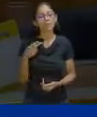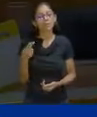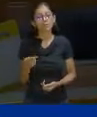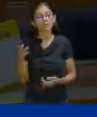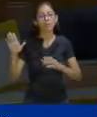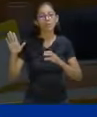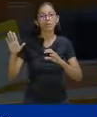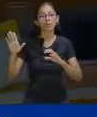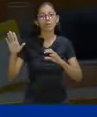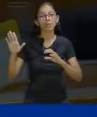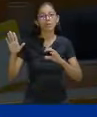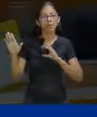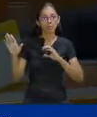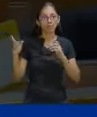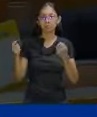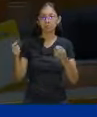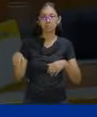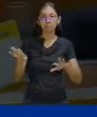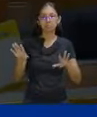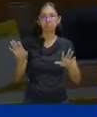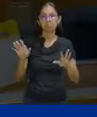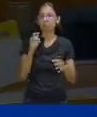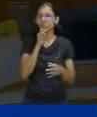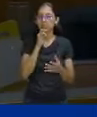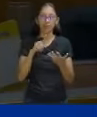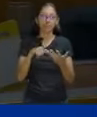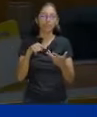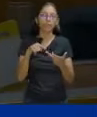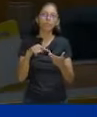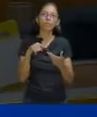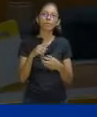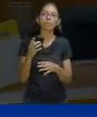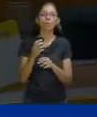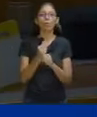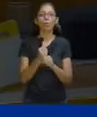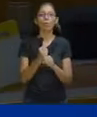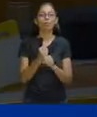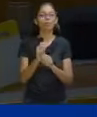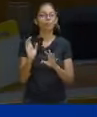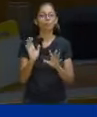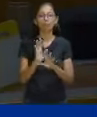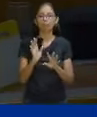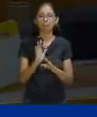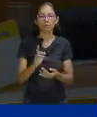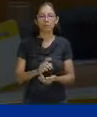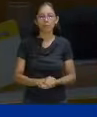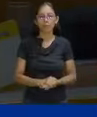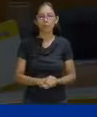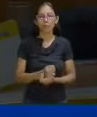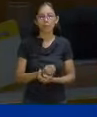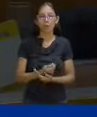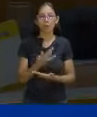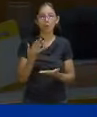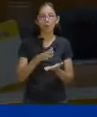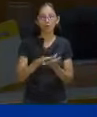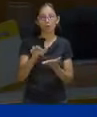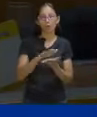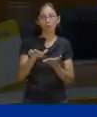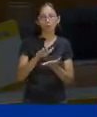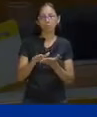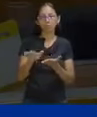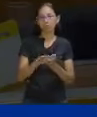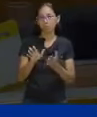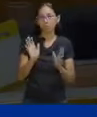somar quantos vou comprar não é assim que funciona. Porque o efeito visual de